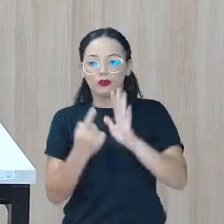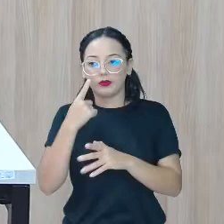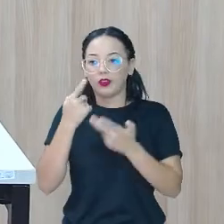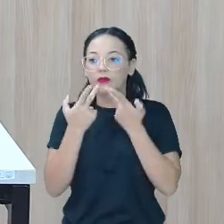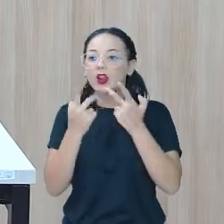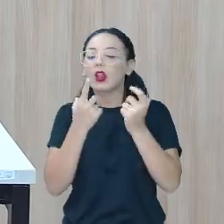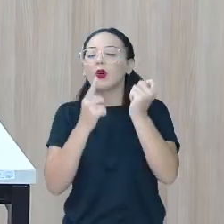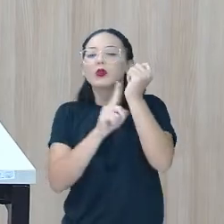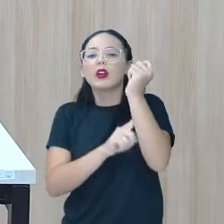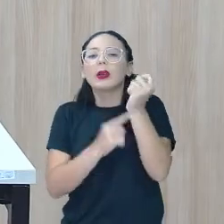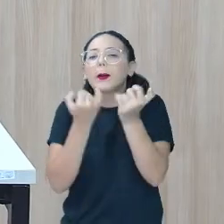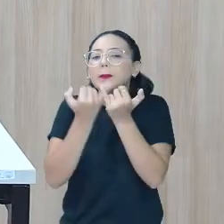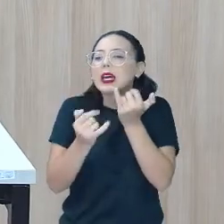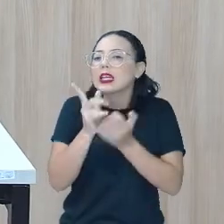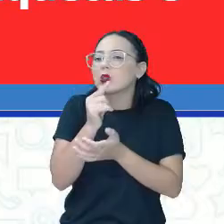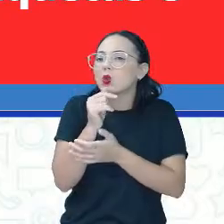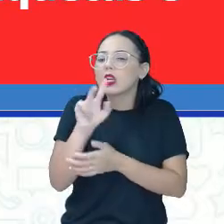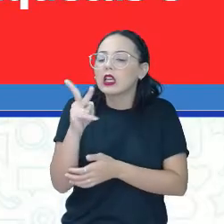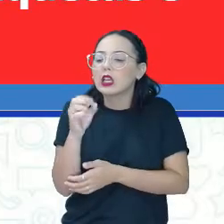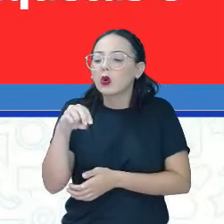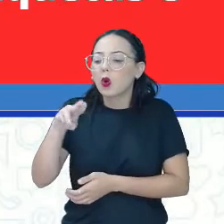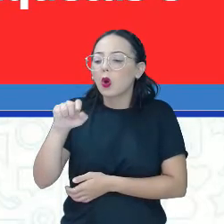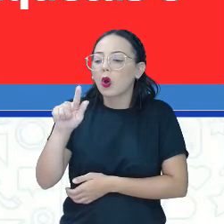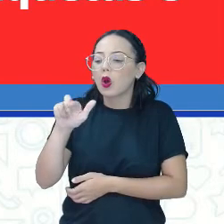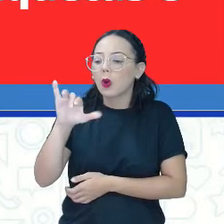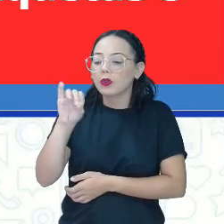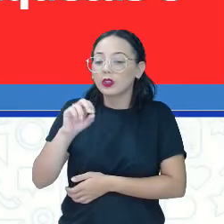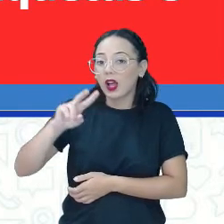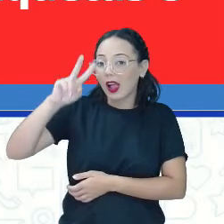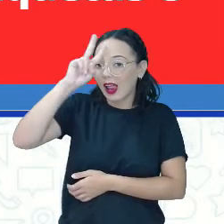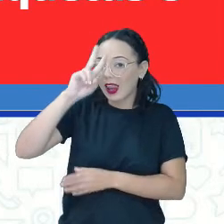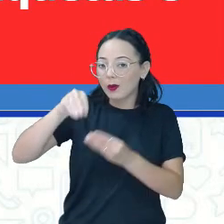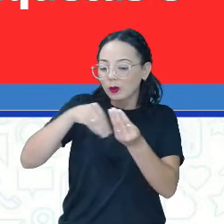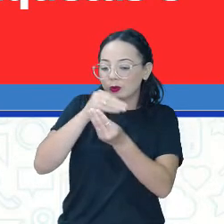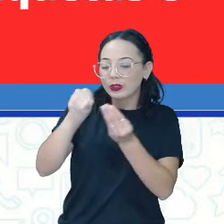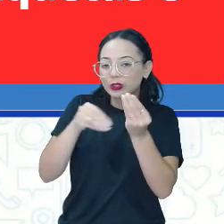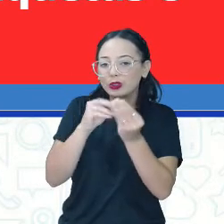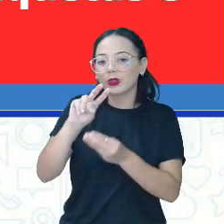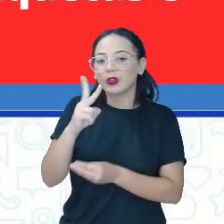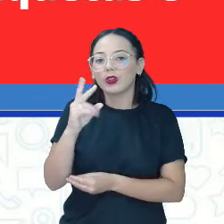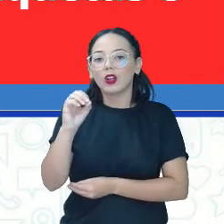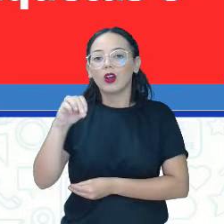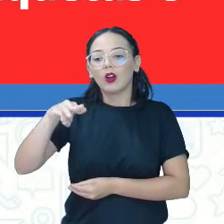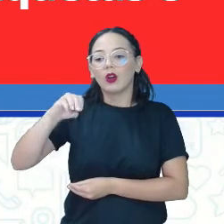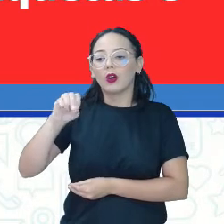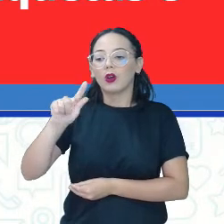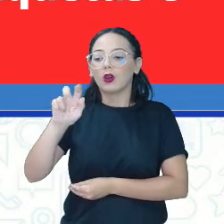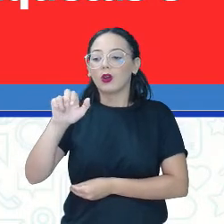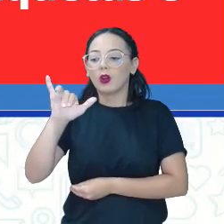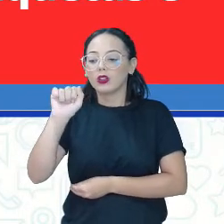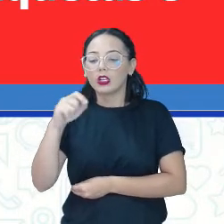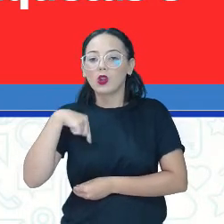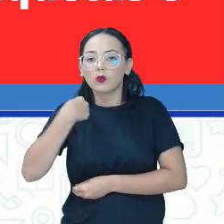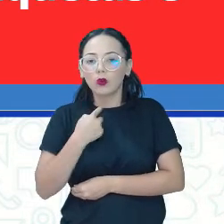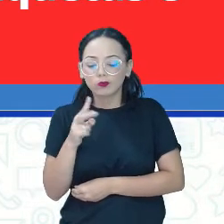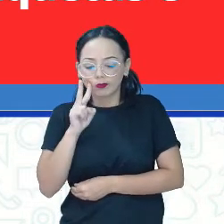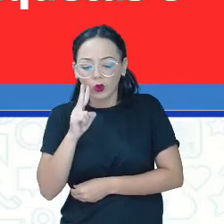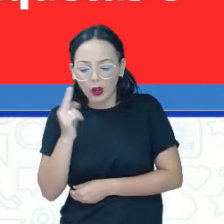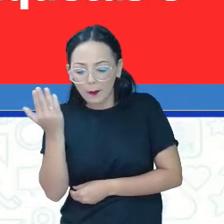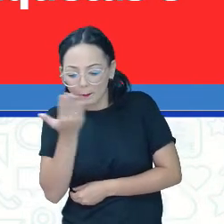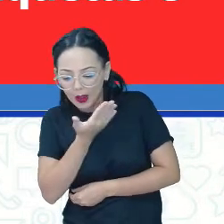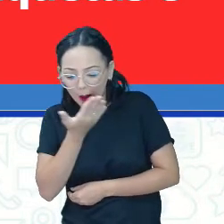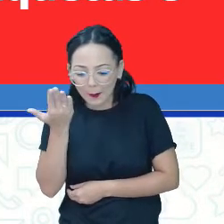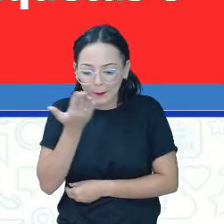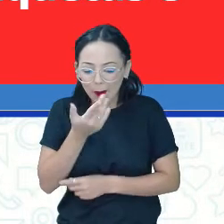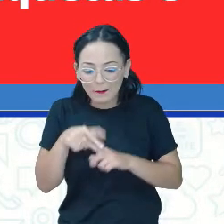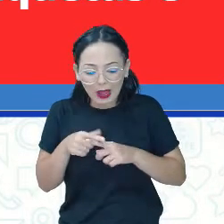O sangue parece um líquido homogêneo. Vocês estão lembrados de mistura homogênea, não é? É aquele que a gente olha e não consegue identificar o